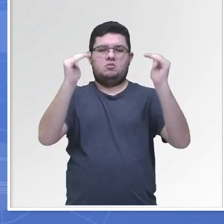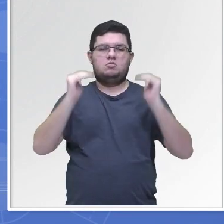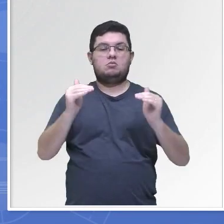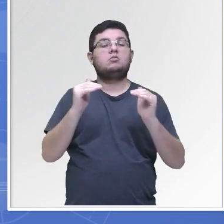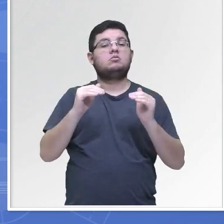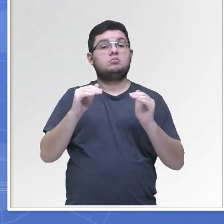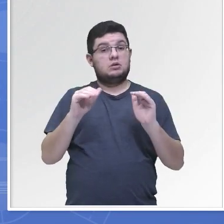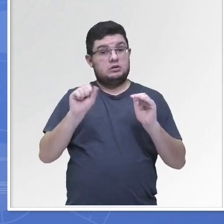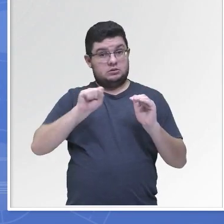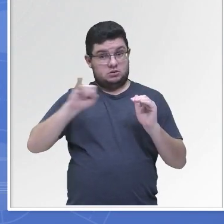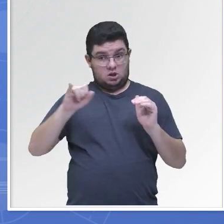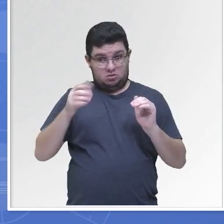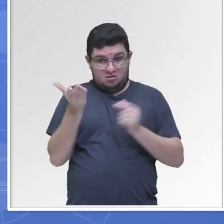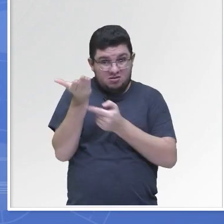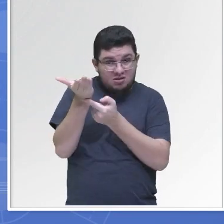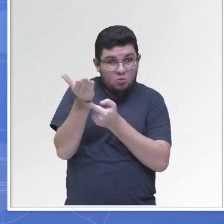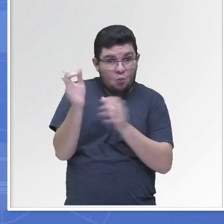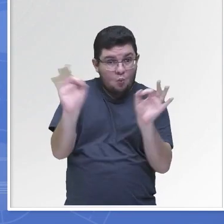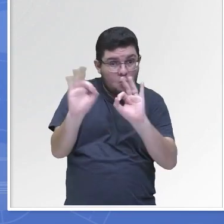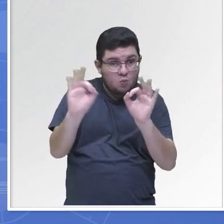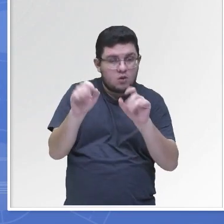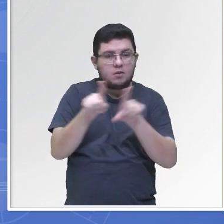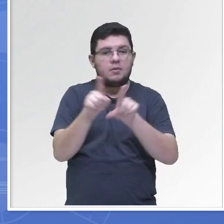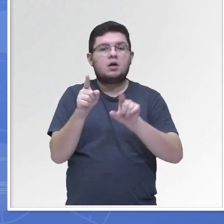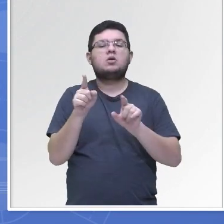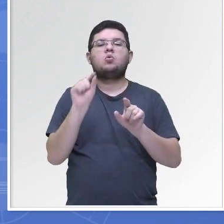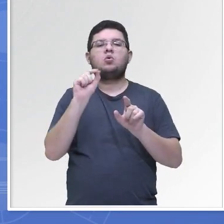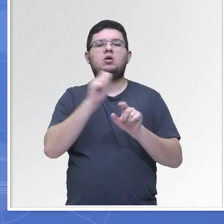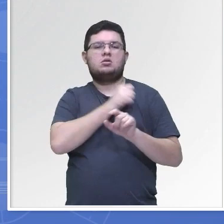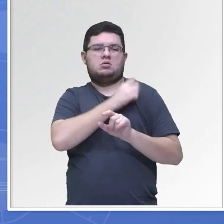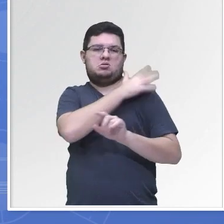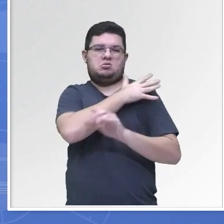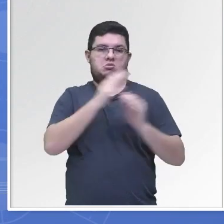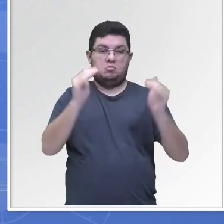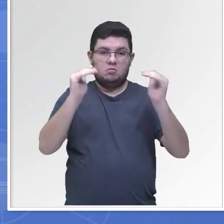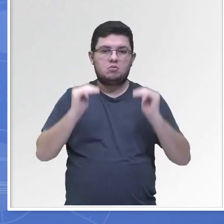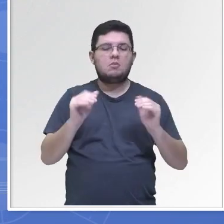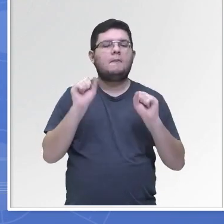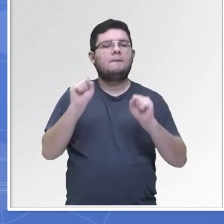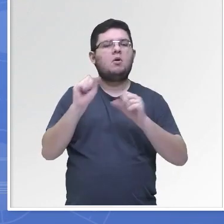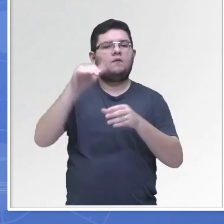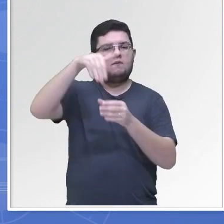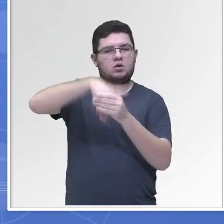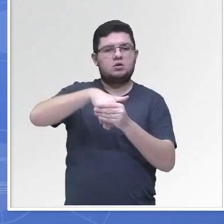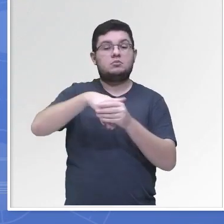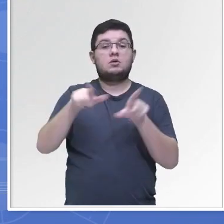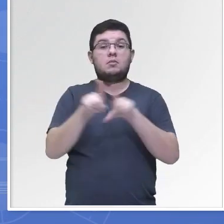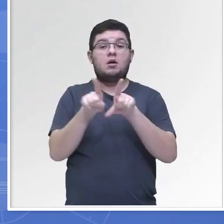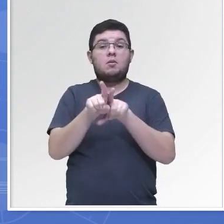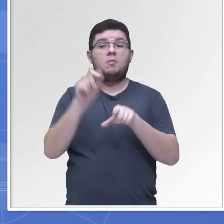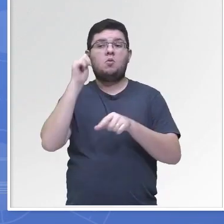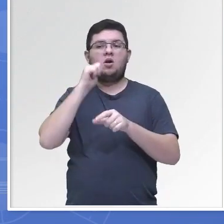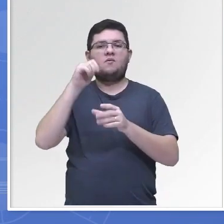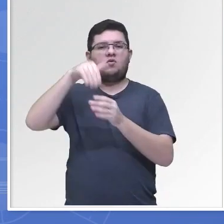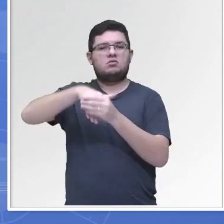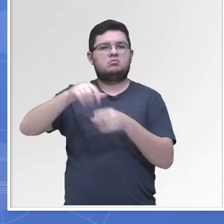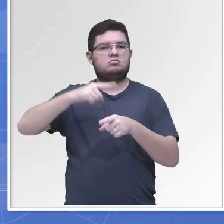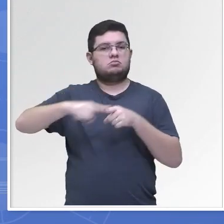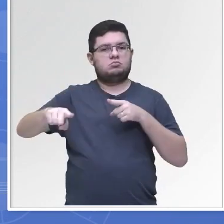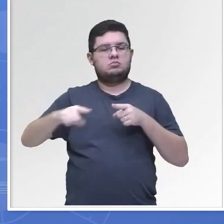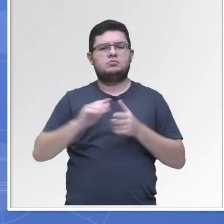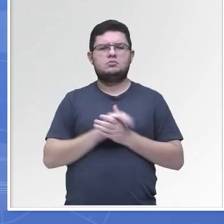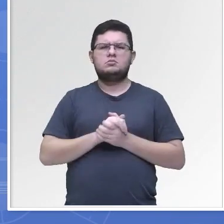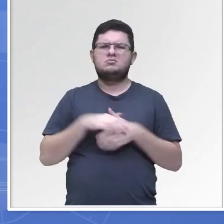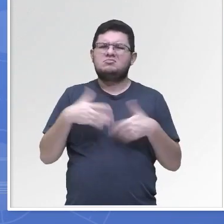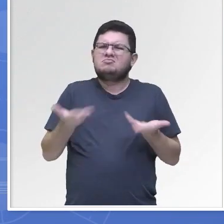vamos lembrar, mulheres não poderiam votar. Que Constituição estranha, né, professora? Todo mundo é cidadão, mas